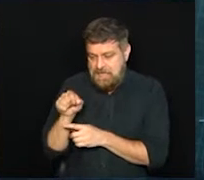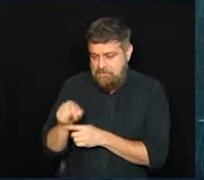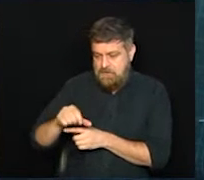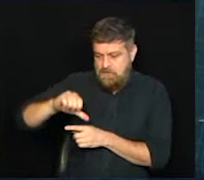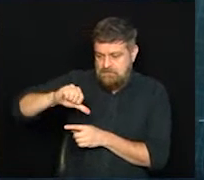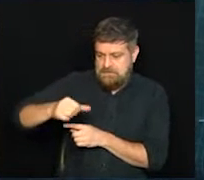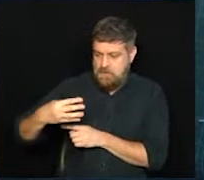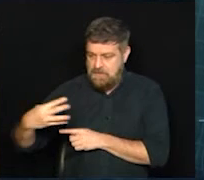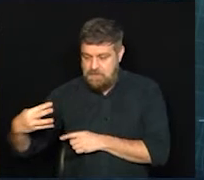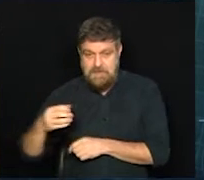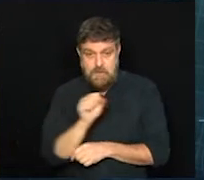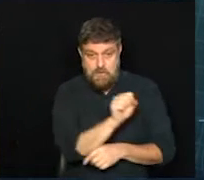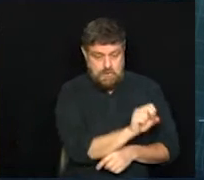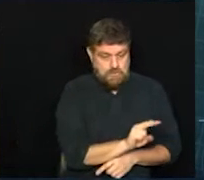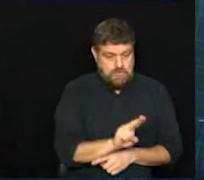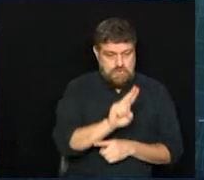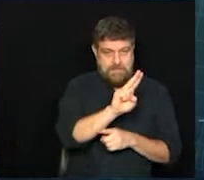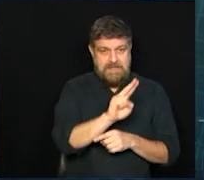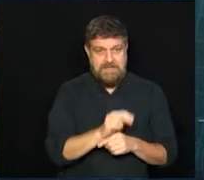26.944, Sumaré